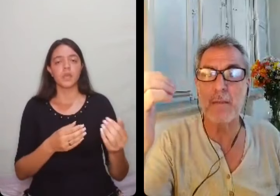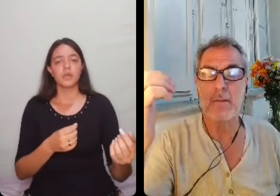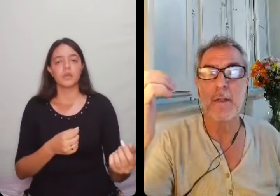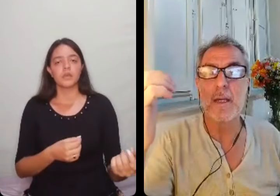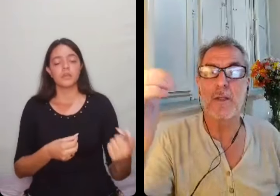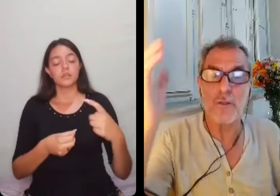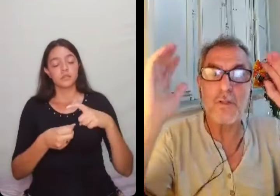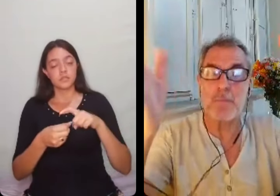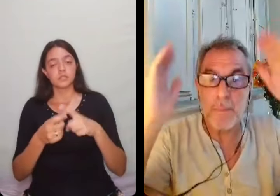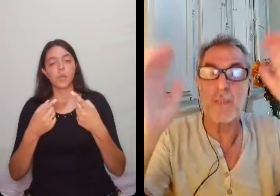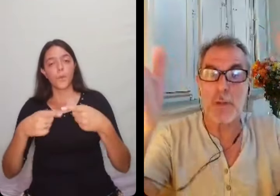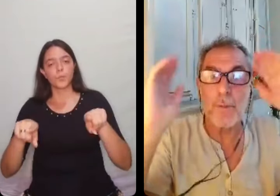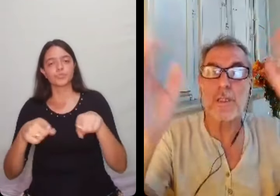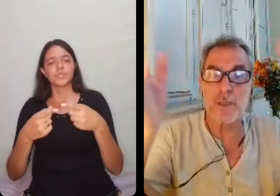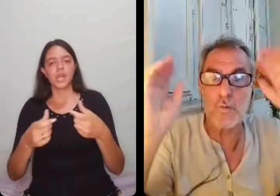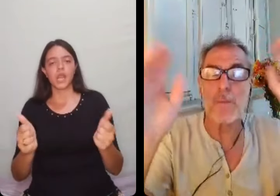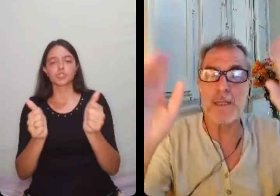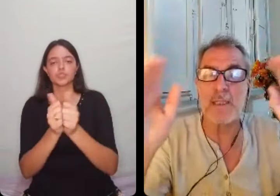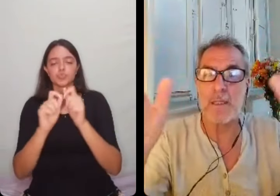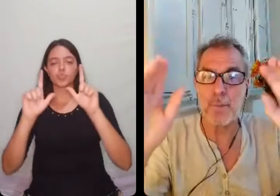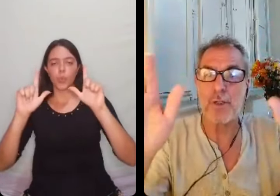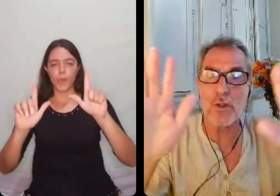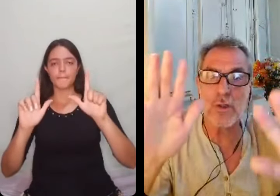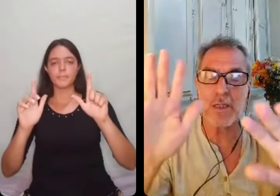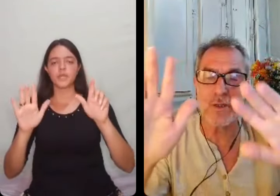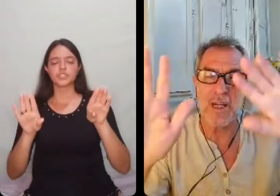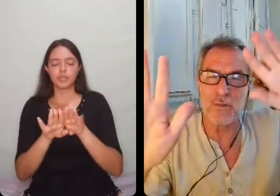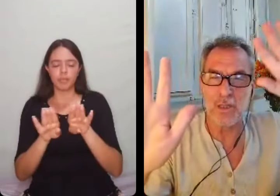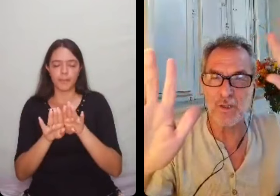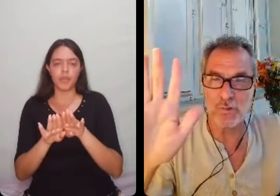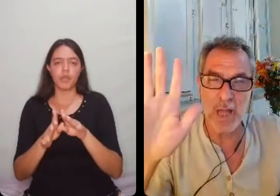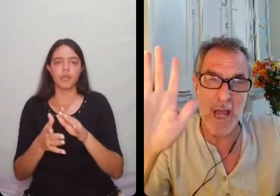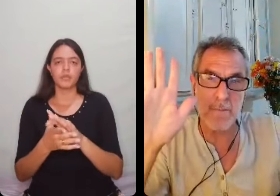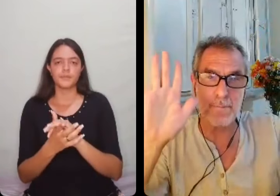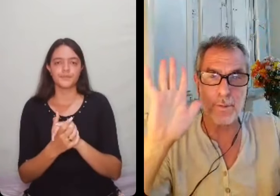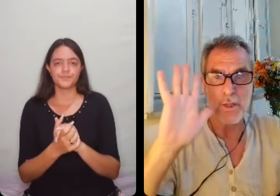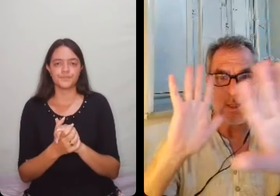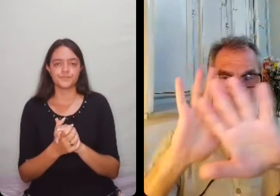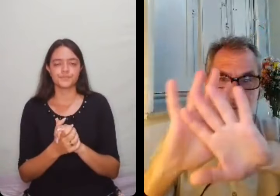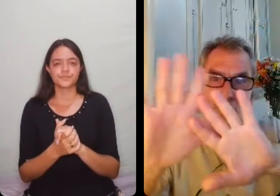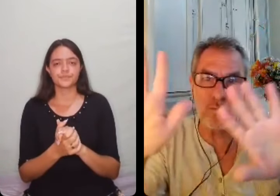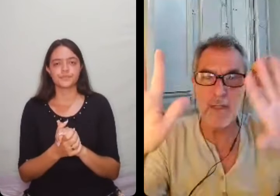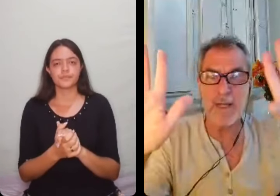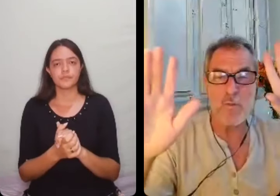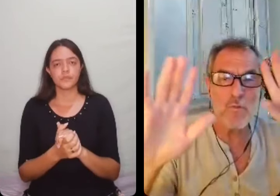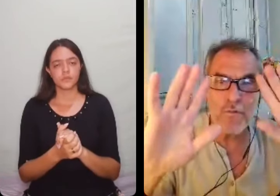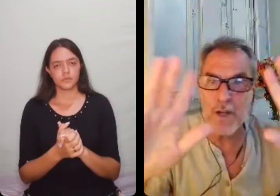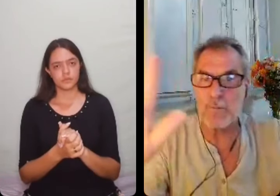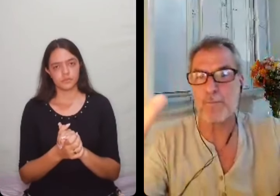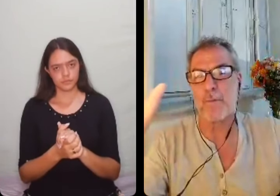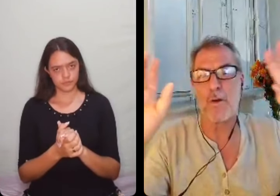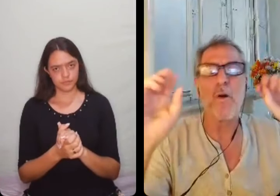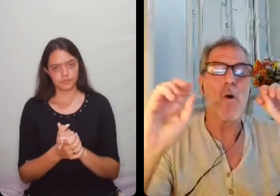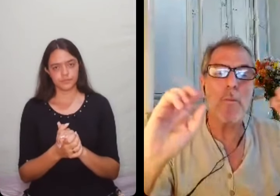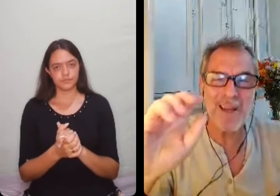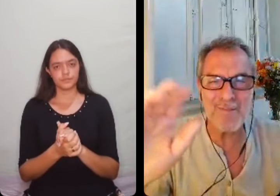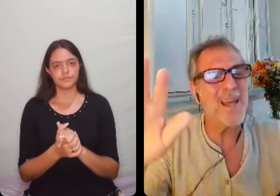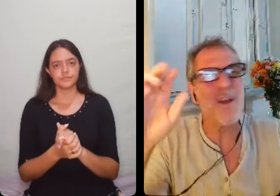também, que não são simplesmente uma projeção, uma imagem depois de outra, senão cada um tem seu tempo, se fundem. É como um filme.